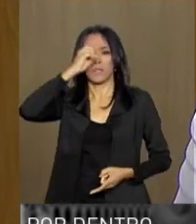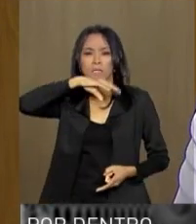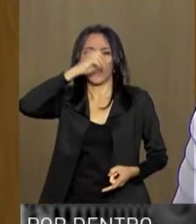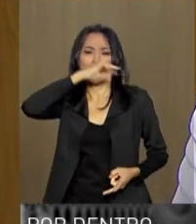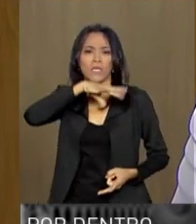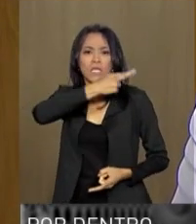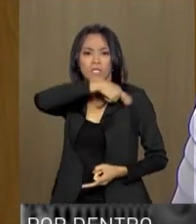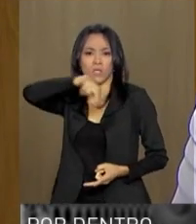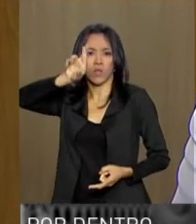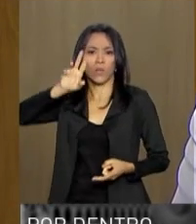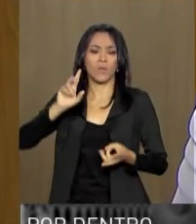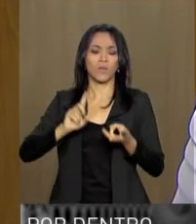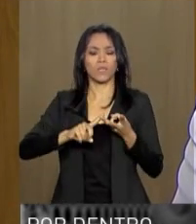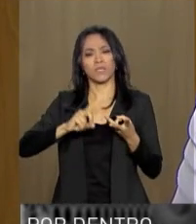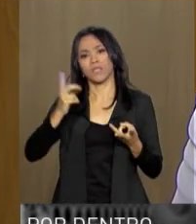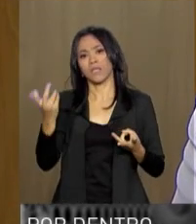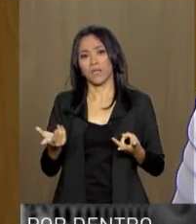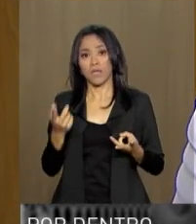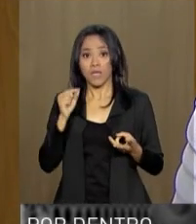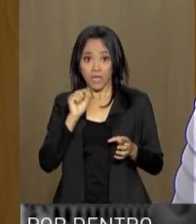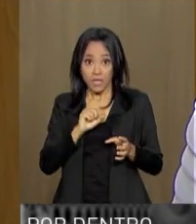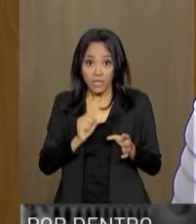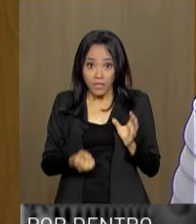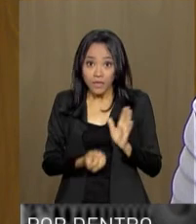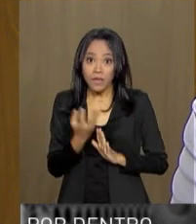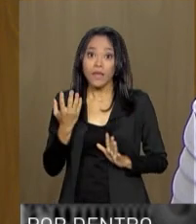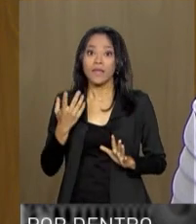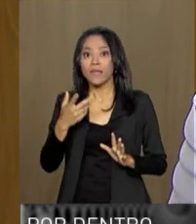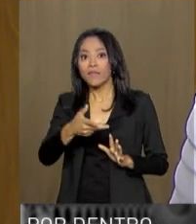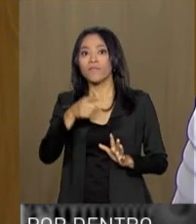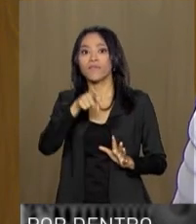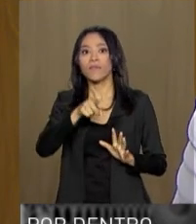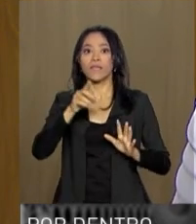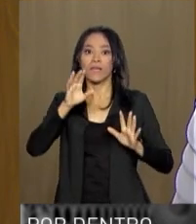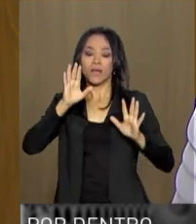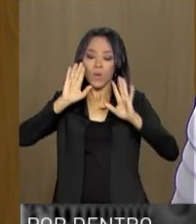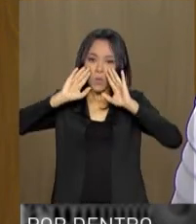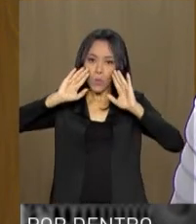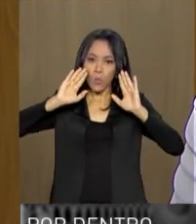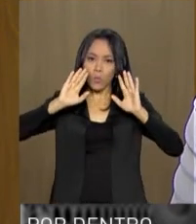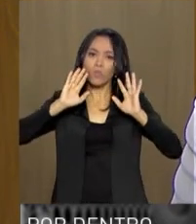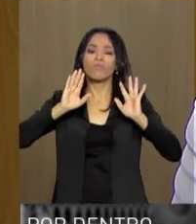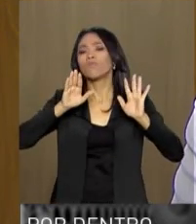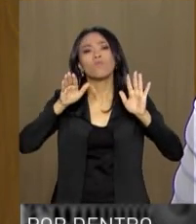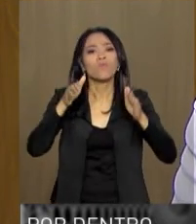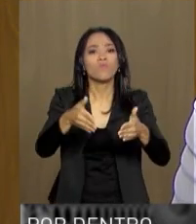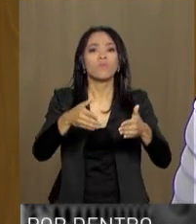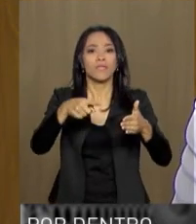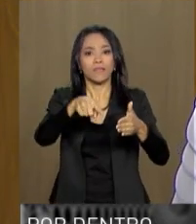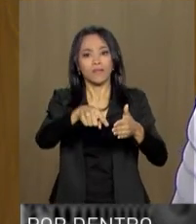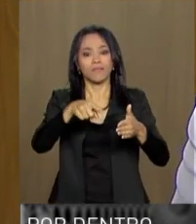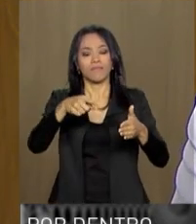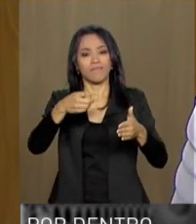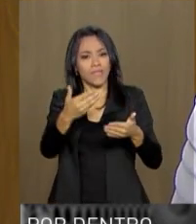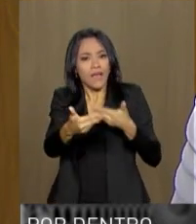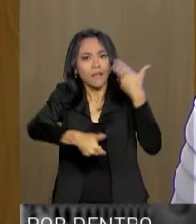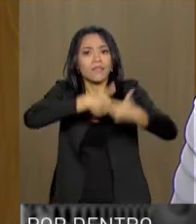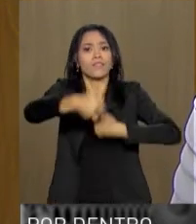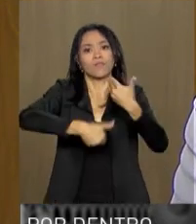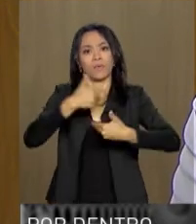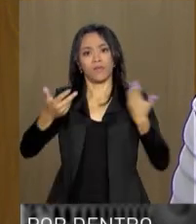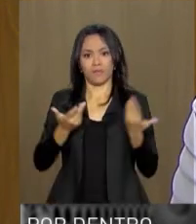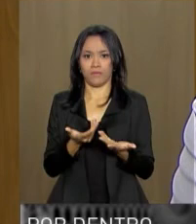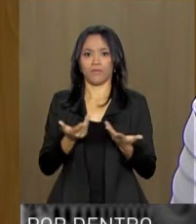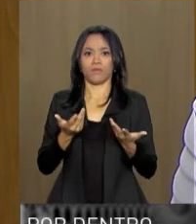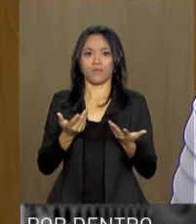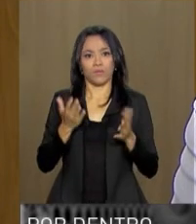correlatas é faz com que nós tenhamos um canal especializado de atendimento a essas vítimas de racismo e também